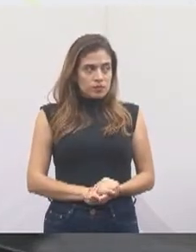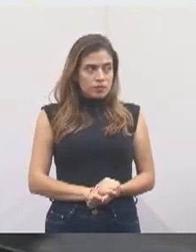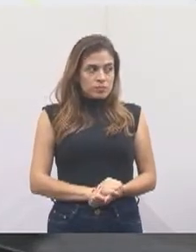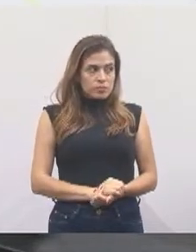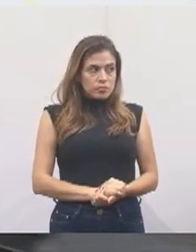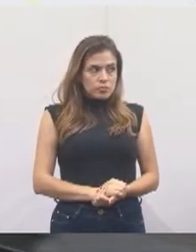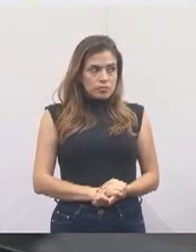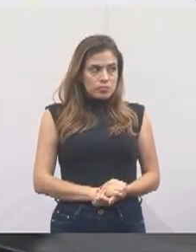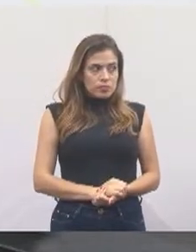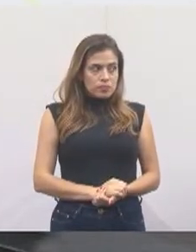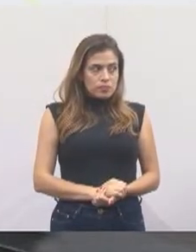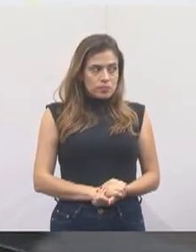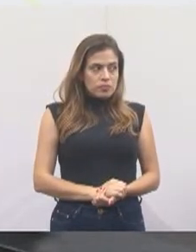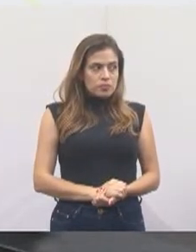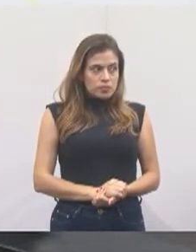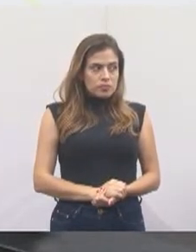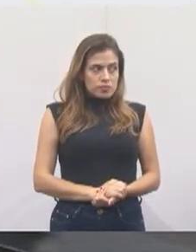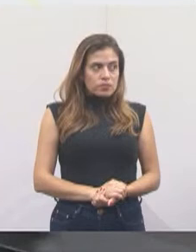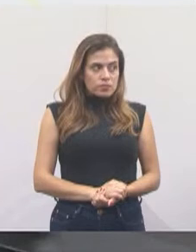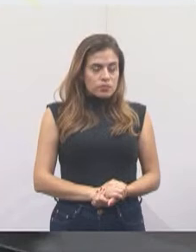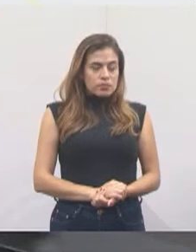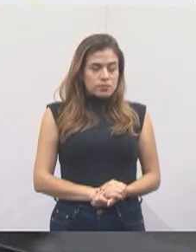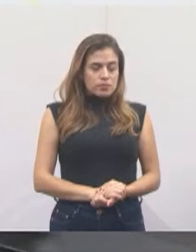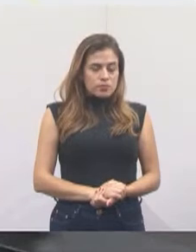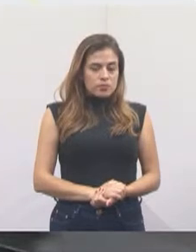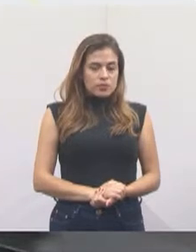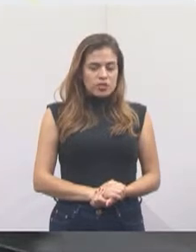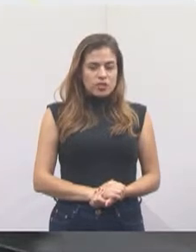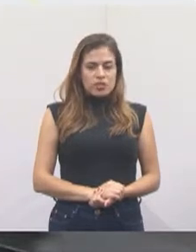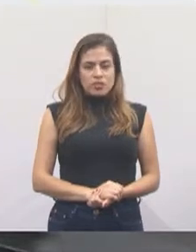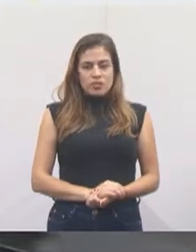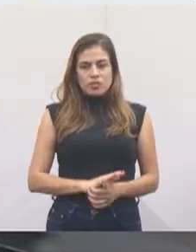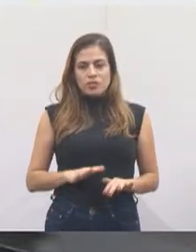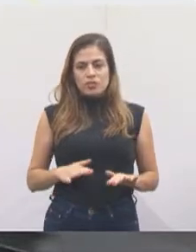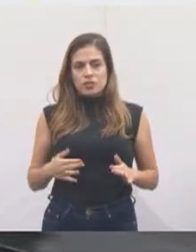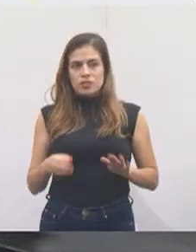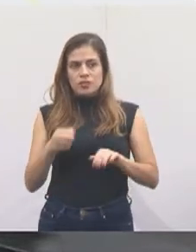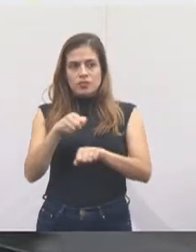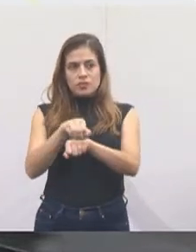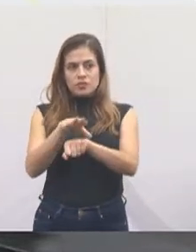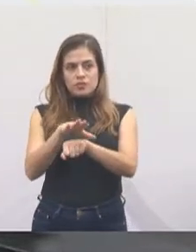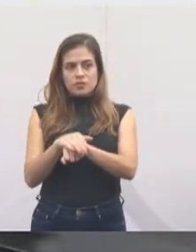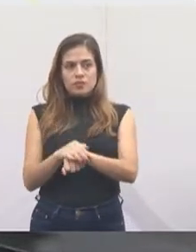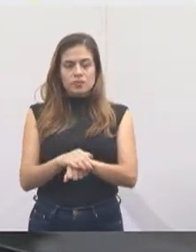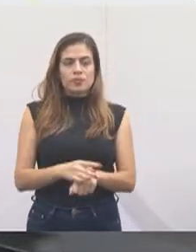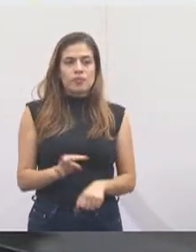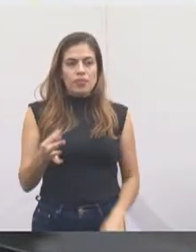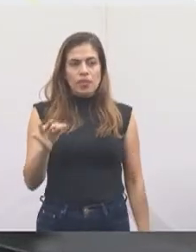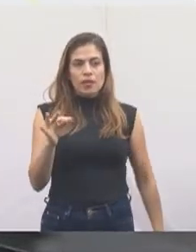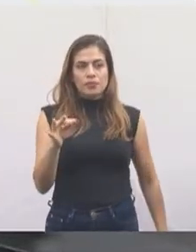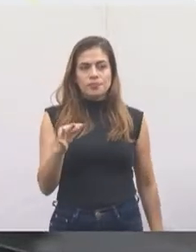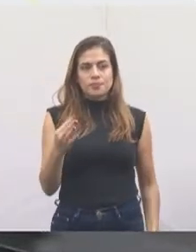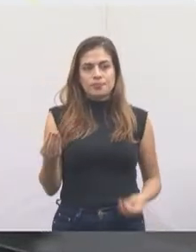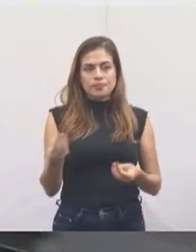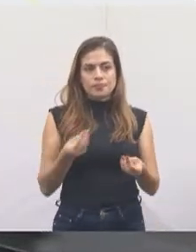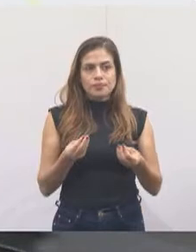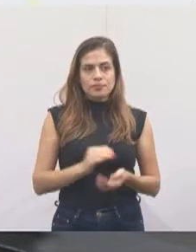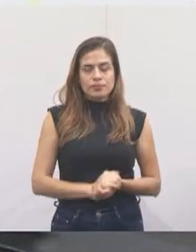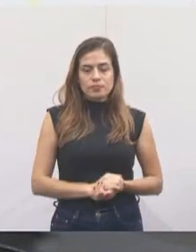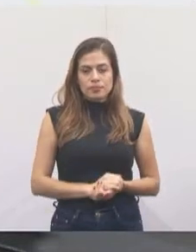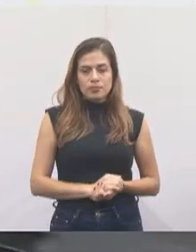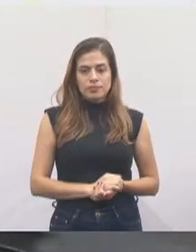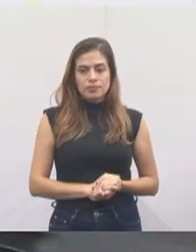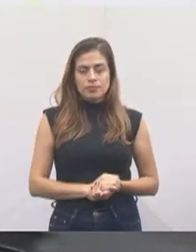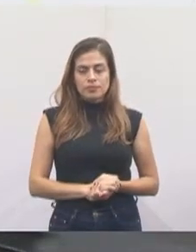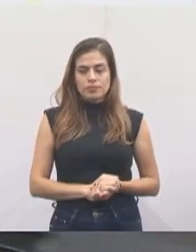igualar com a temperatura de onde eles estavam conforme a indicação técnica apropriadas e adequadas espécies